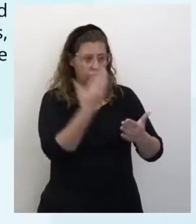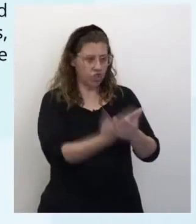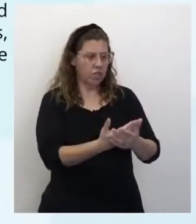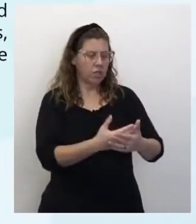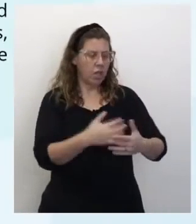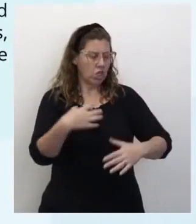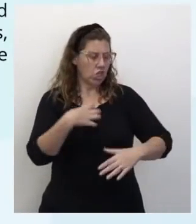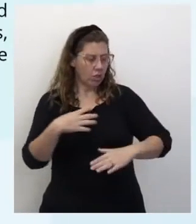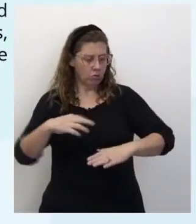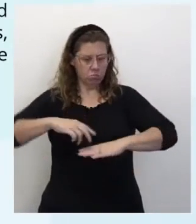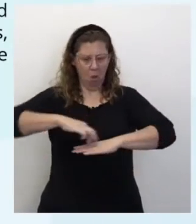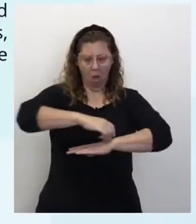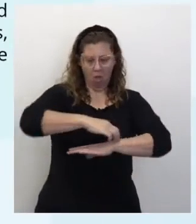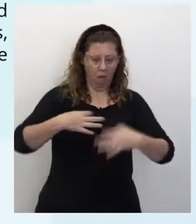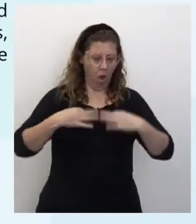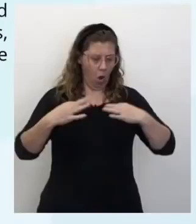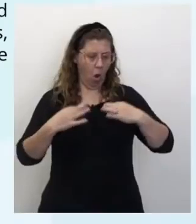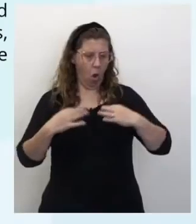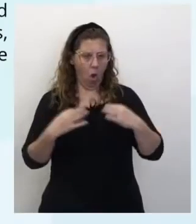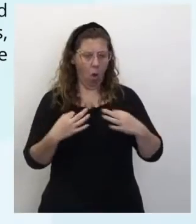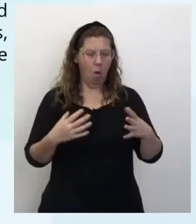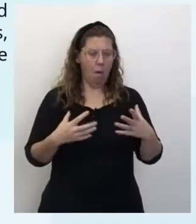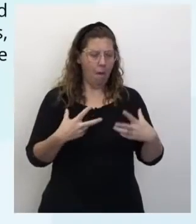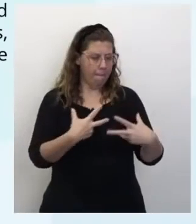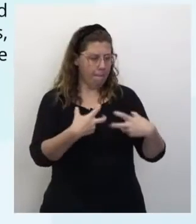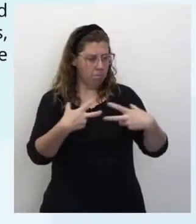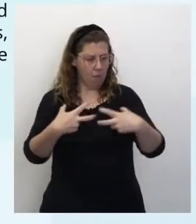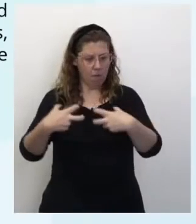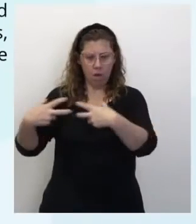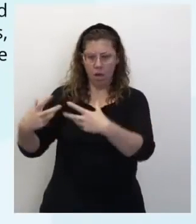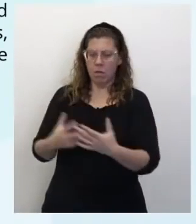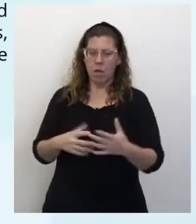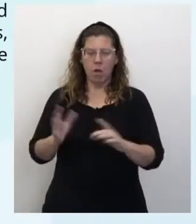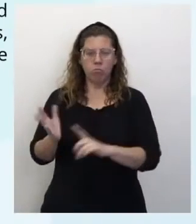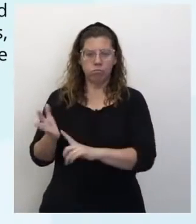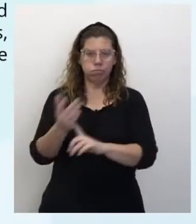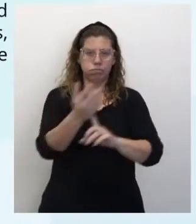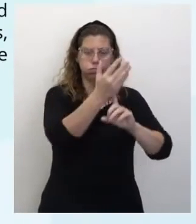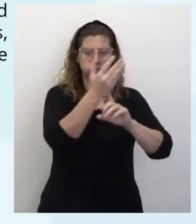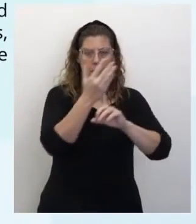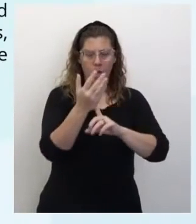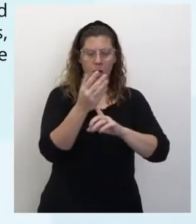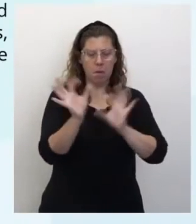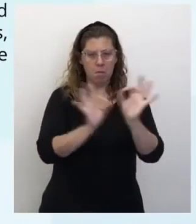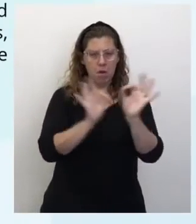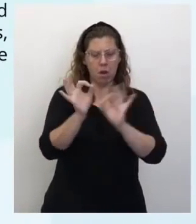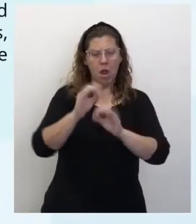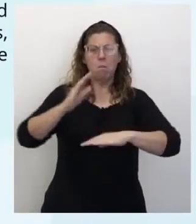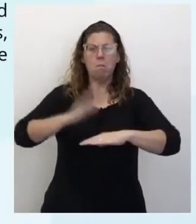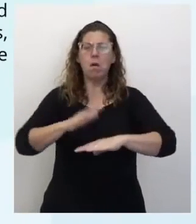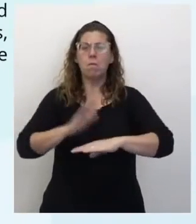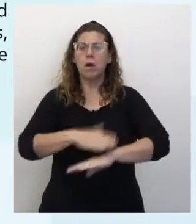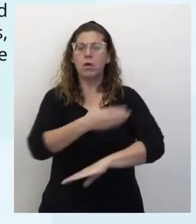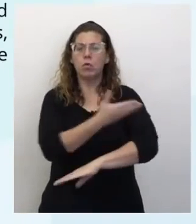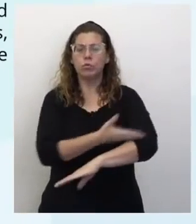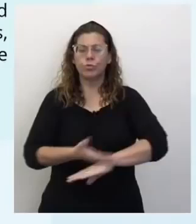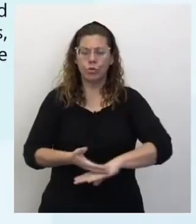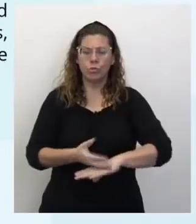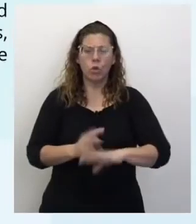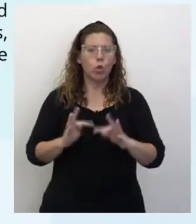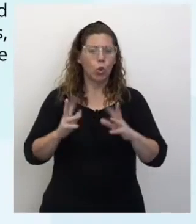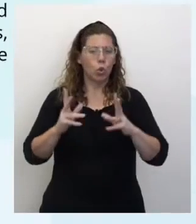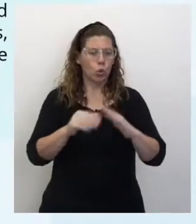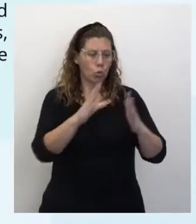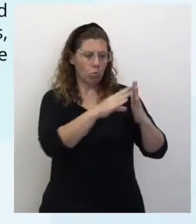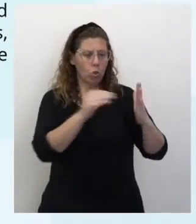de roupa, os jeitos de fazer potes e a tecnologia de criar arcos são todos exemplos